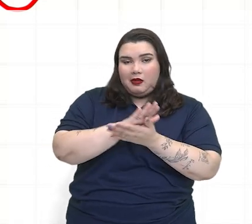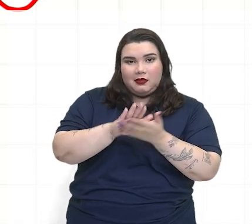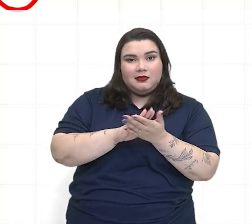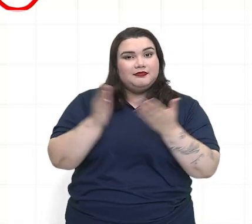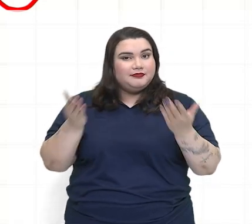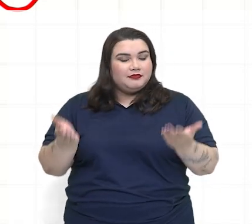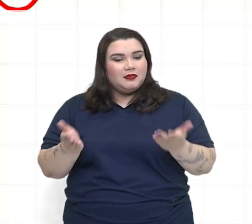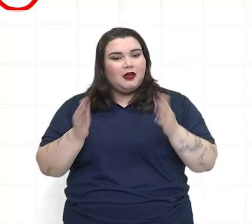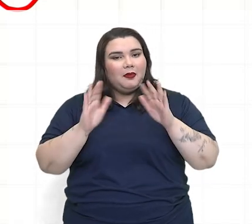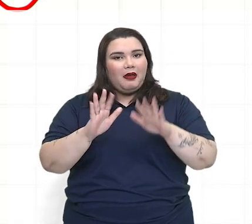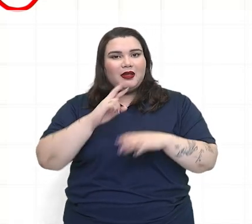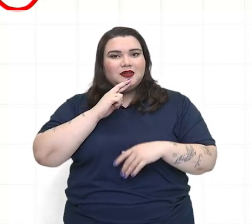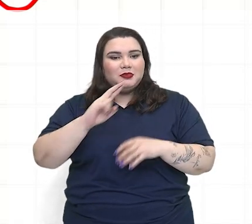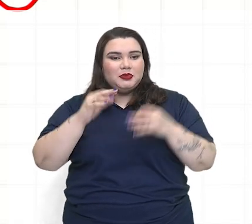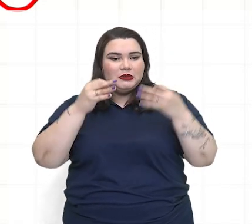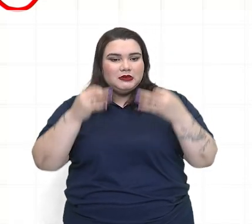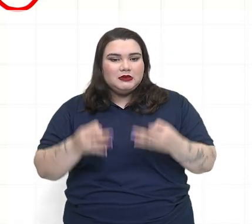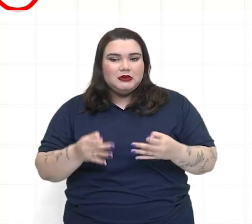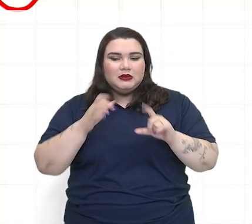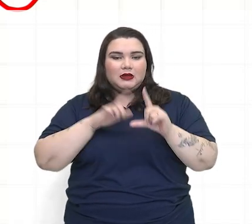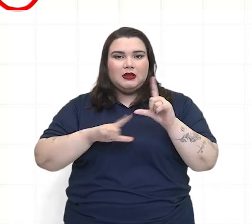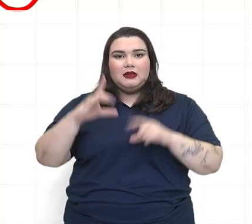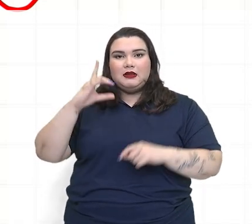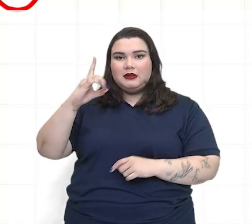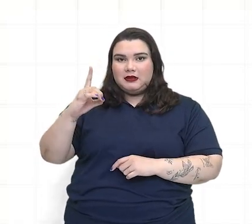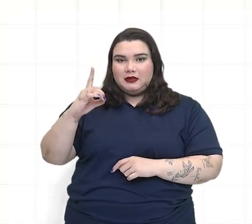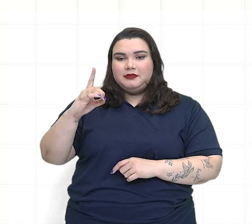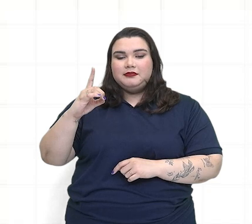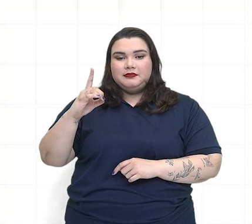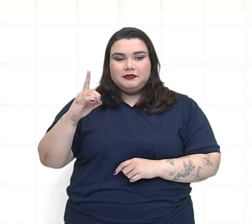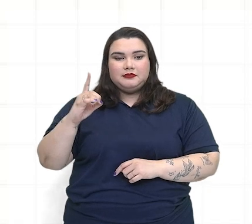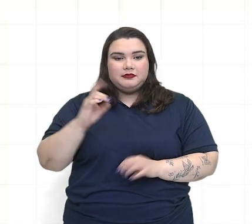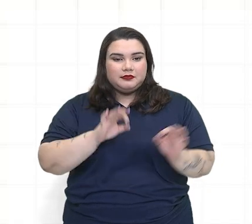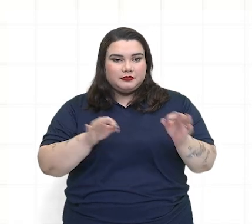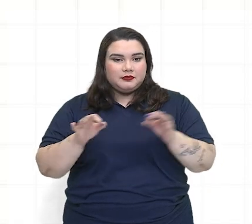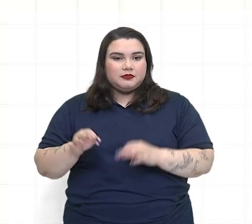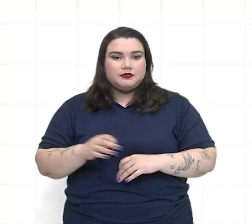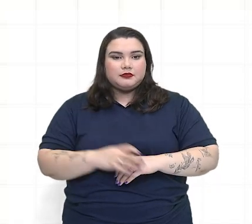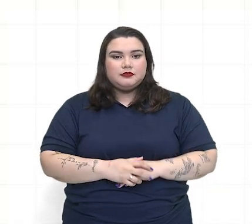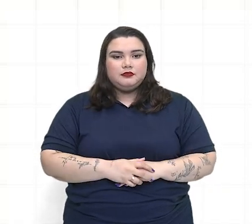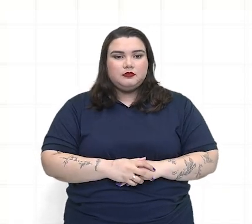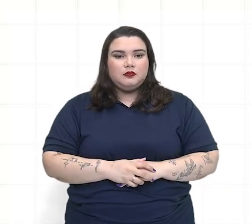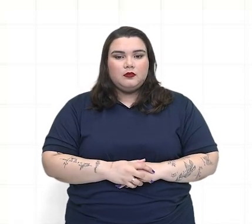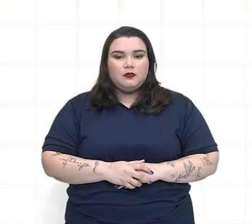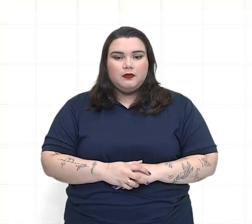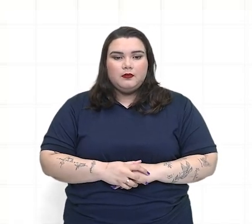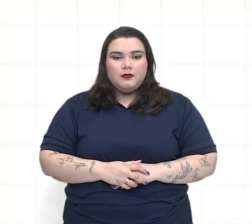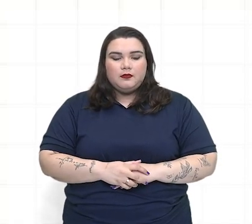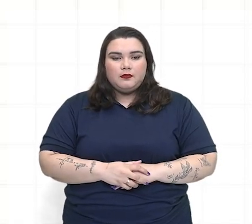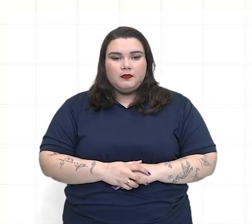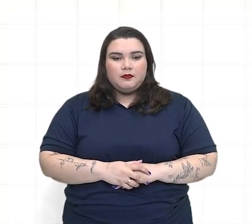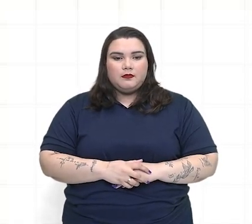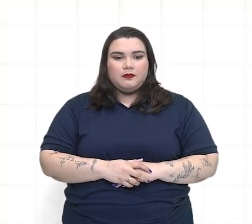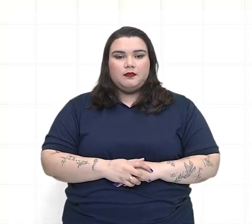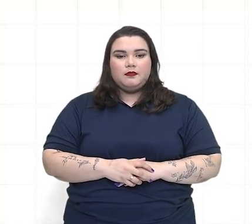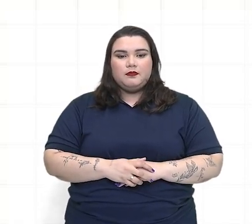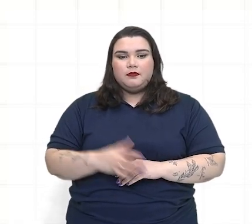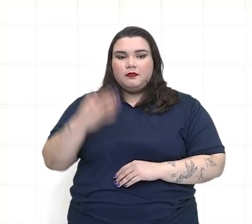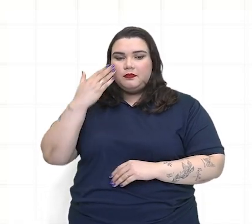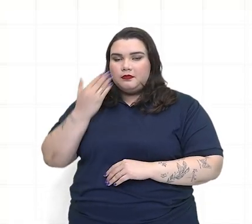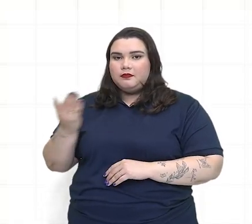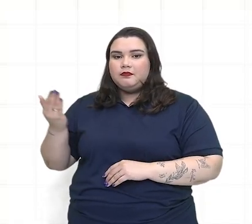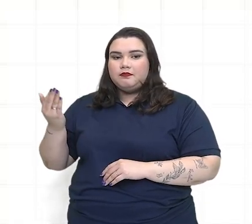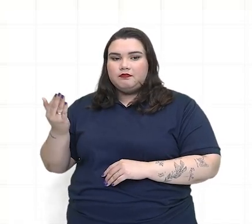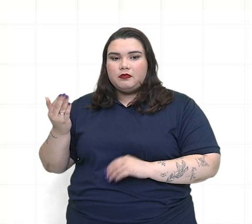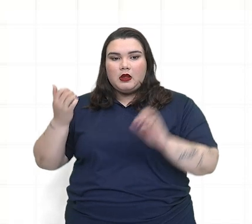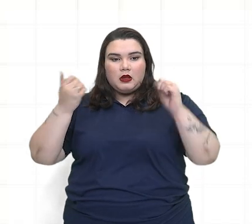a alternativa correta realmente aqui, ó, é a D, certo? Muito bem. Então temos aqui, né,